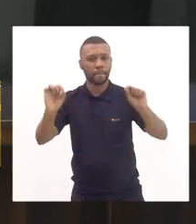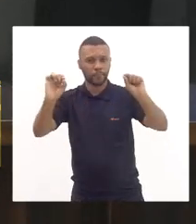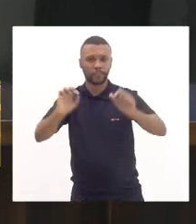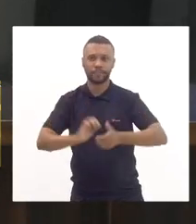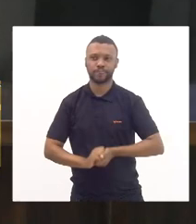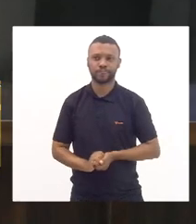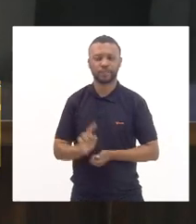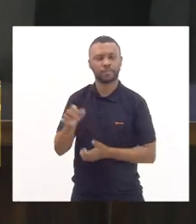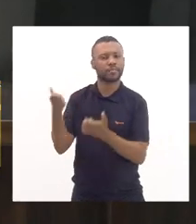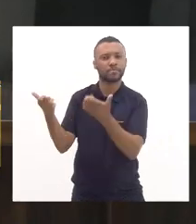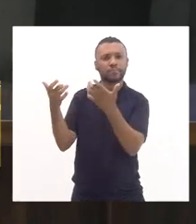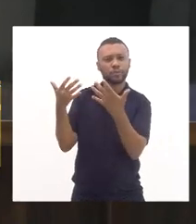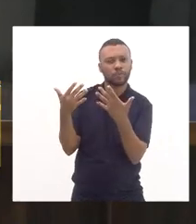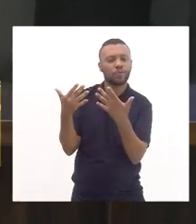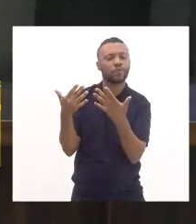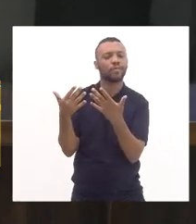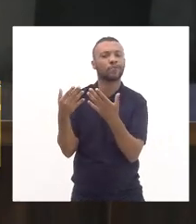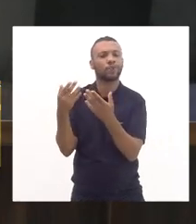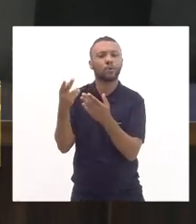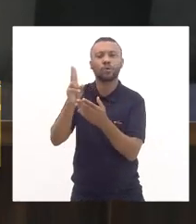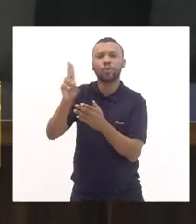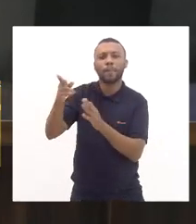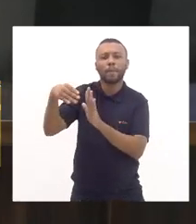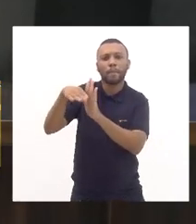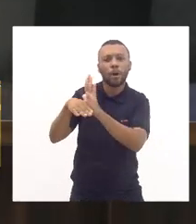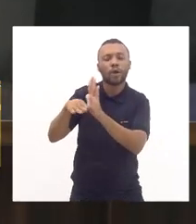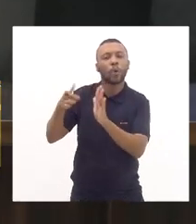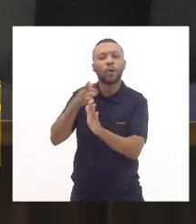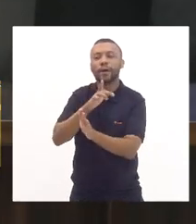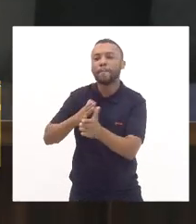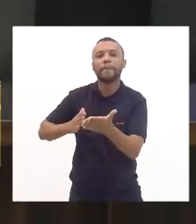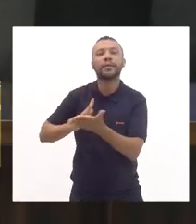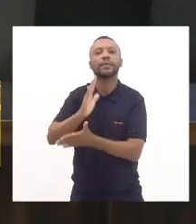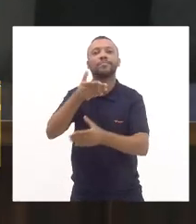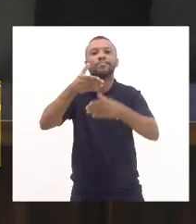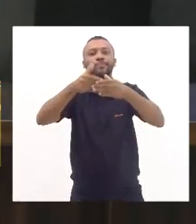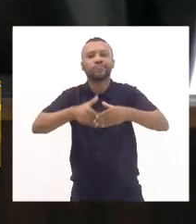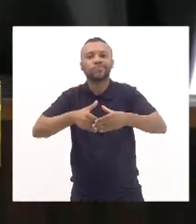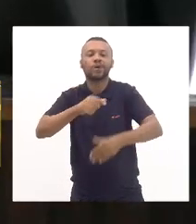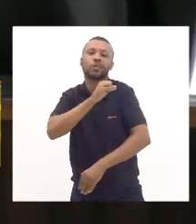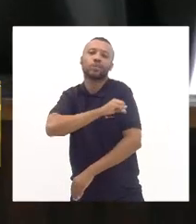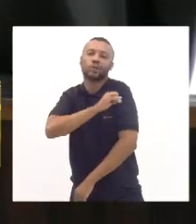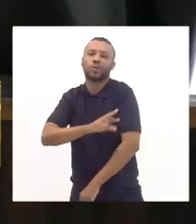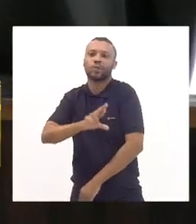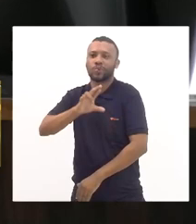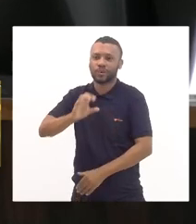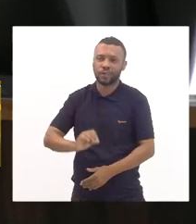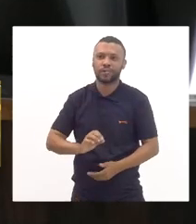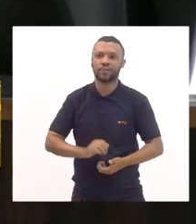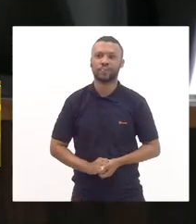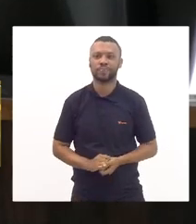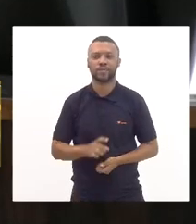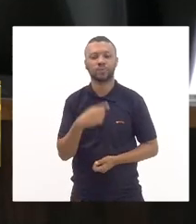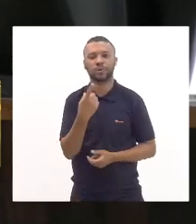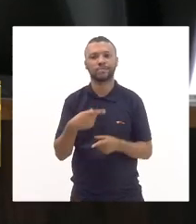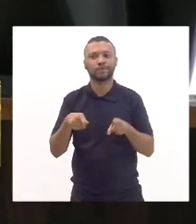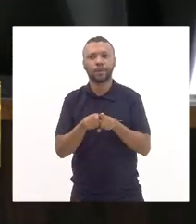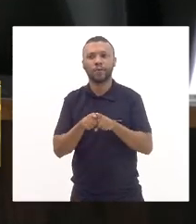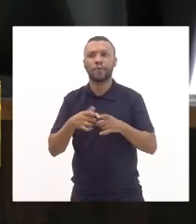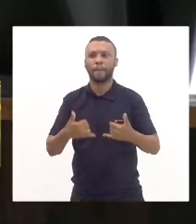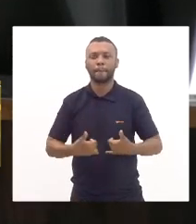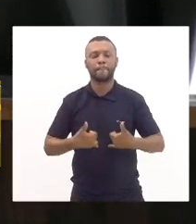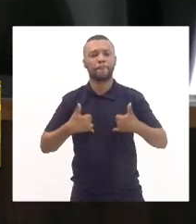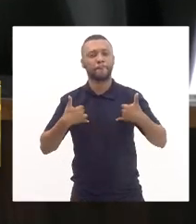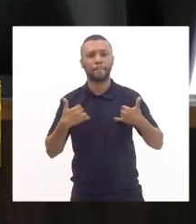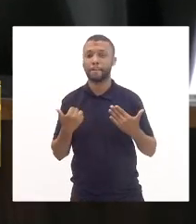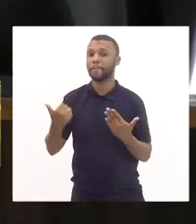falou comigo, né, os maiores que passam aí nos concursos públicos são cariocas, né? Então, nós estamos aí privilegiados, né, com